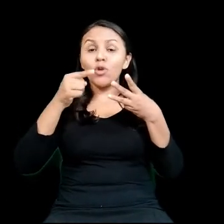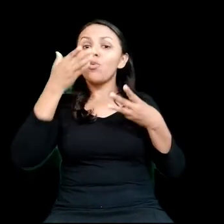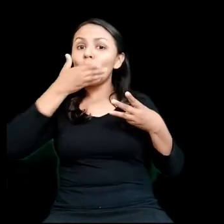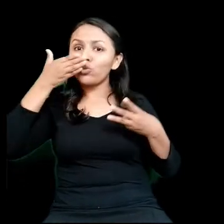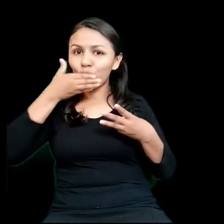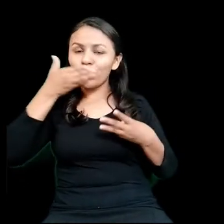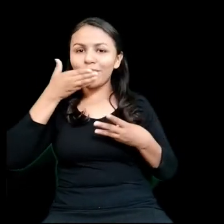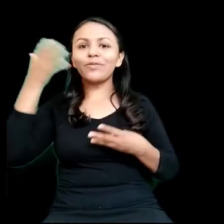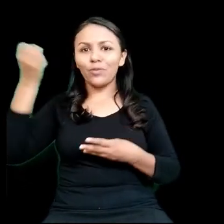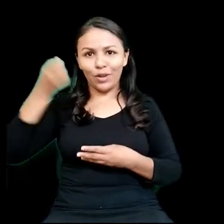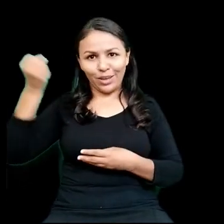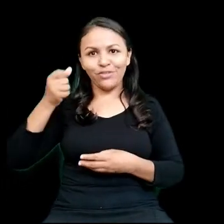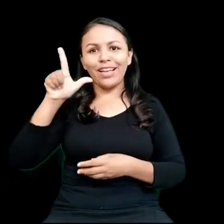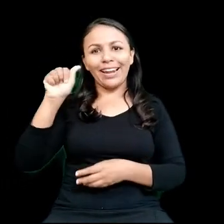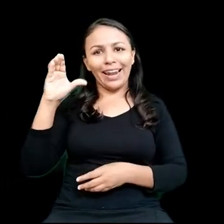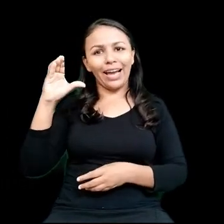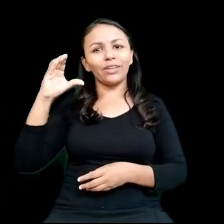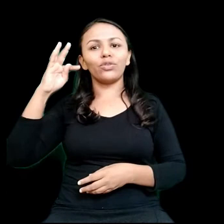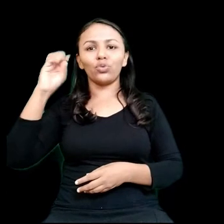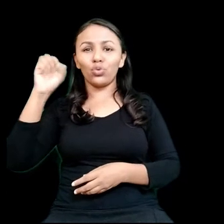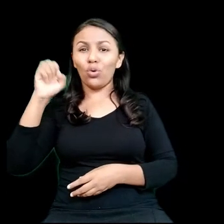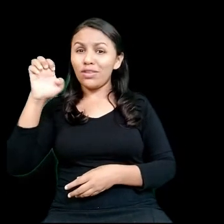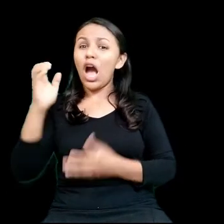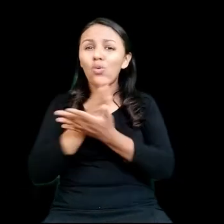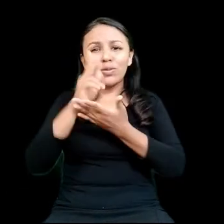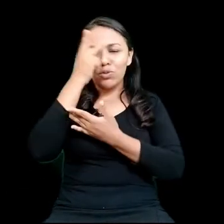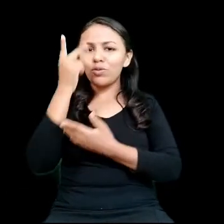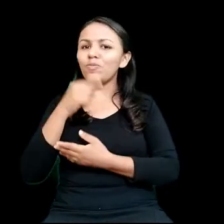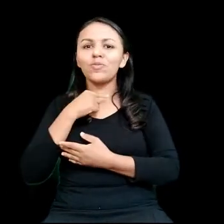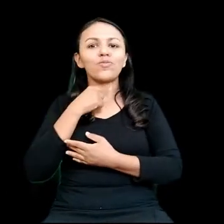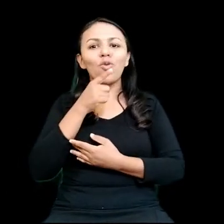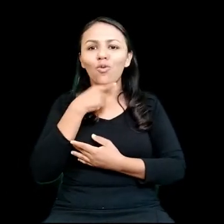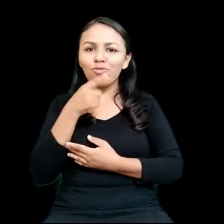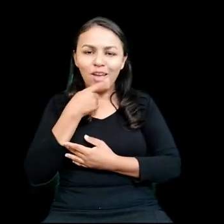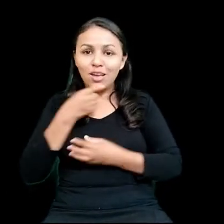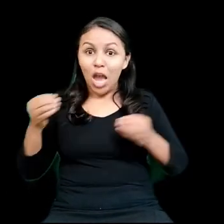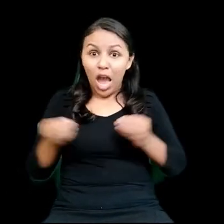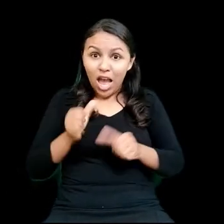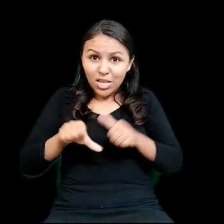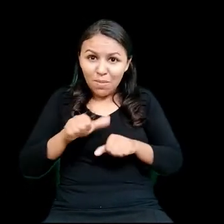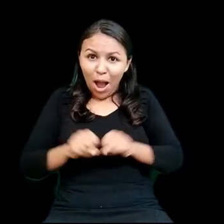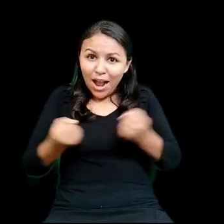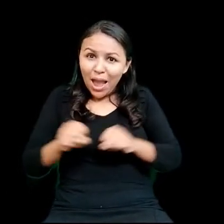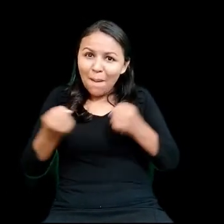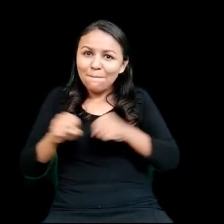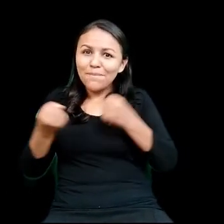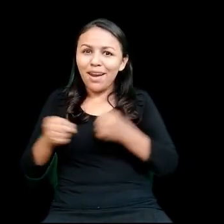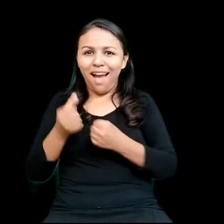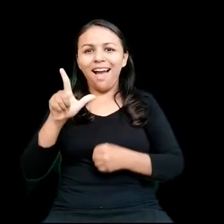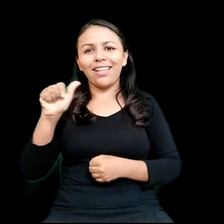leite, e muitas pessoas têm intolerância à lactose, porque não produzem uma enzima que quebra